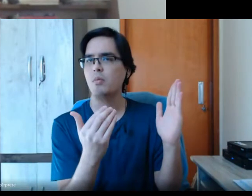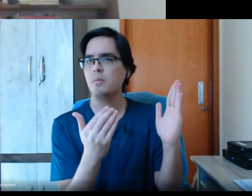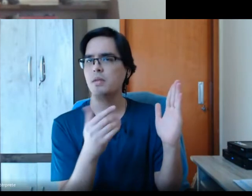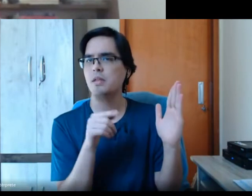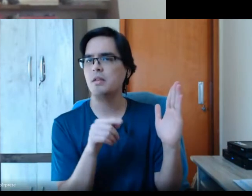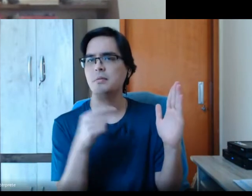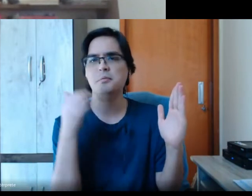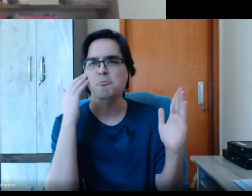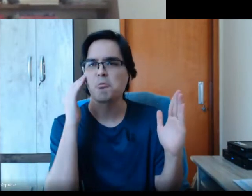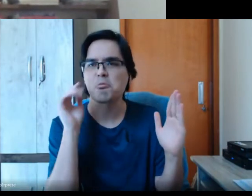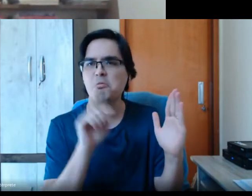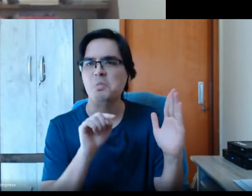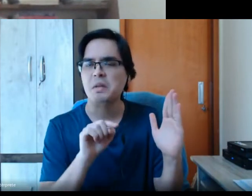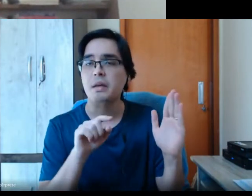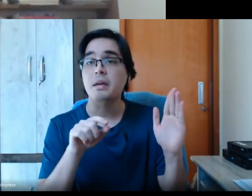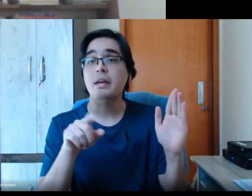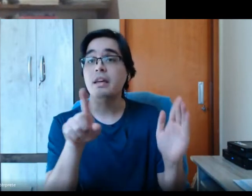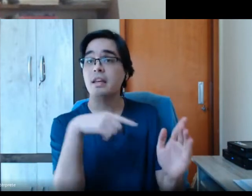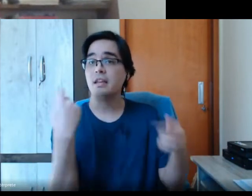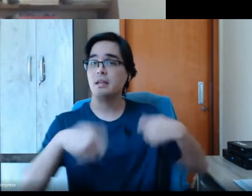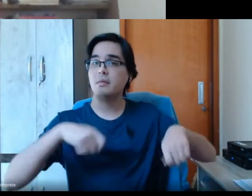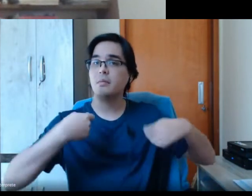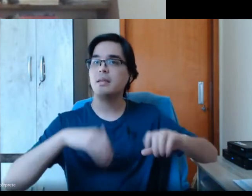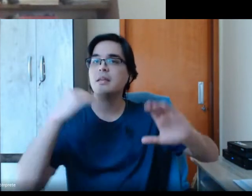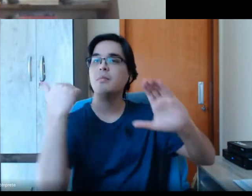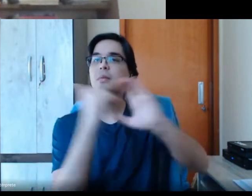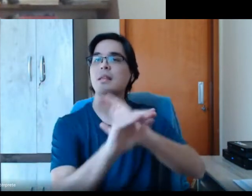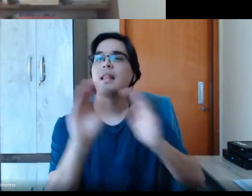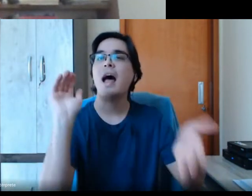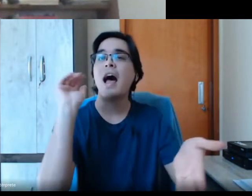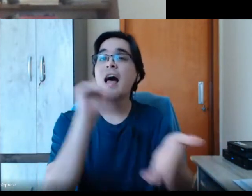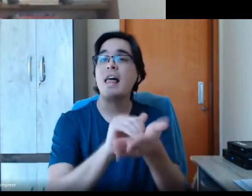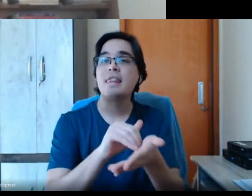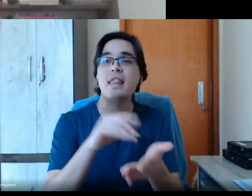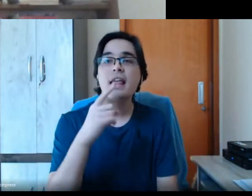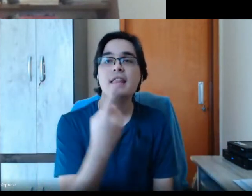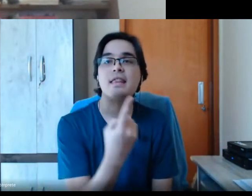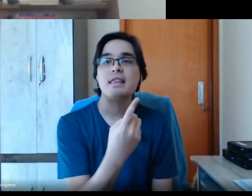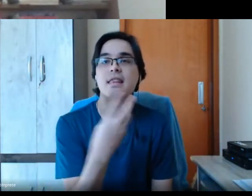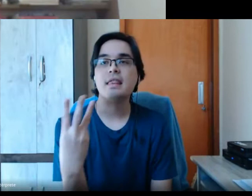mais burocrática. Acho que eram essas coisas. Muito obrigado.